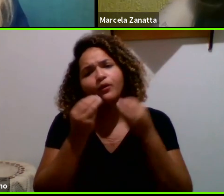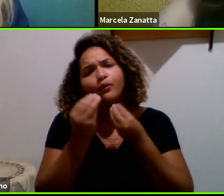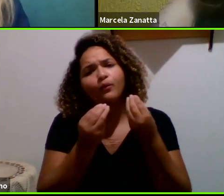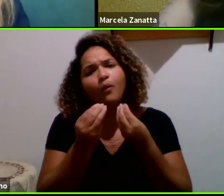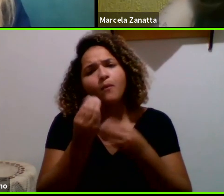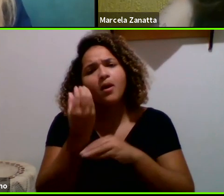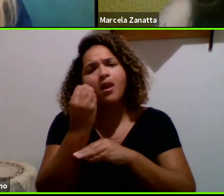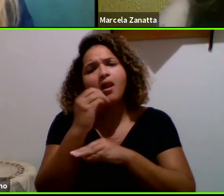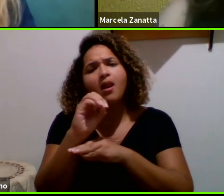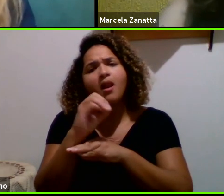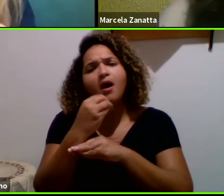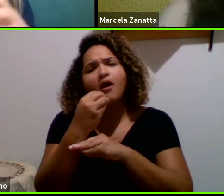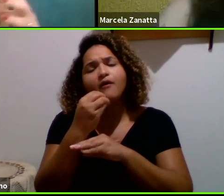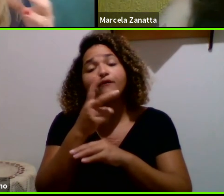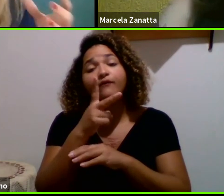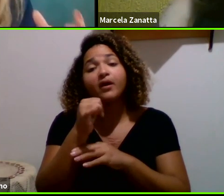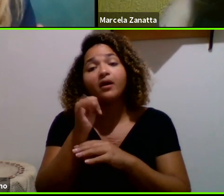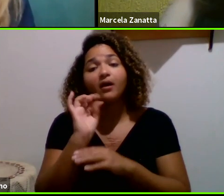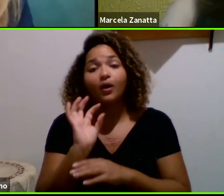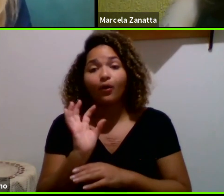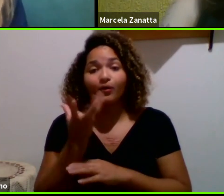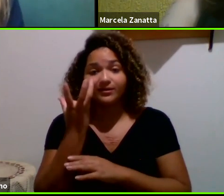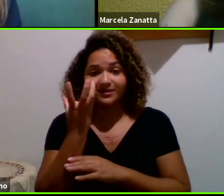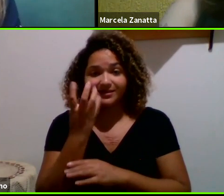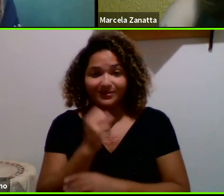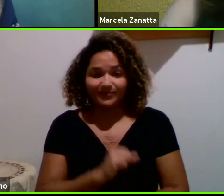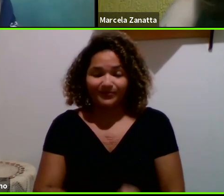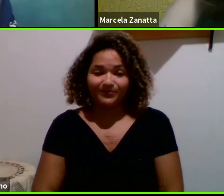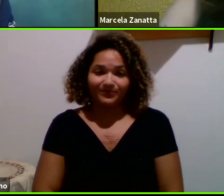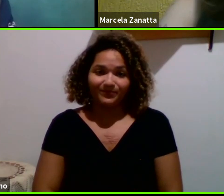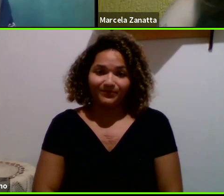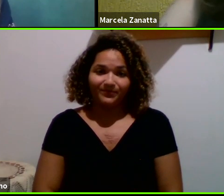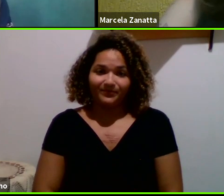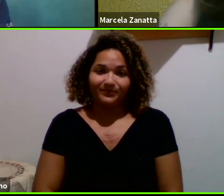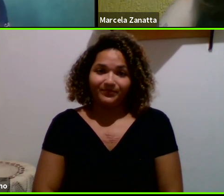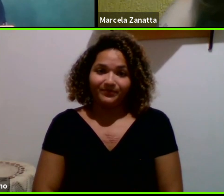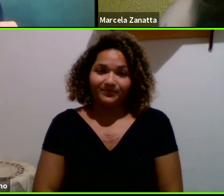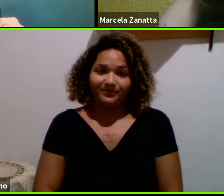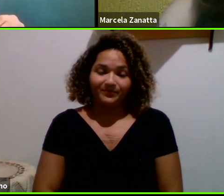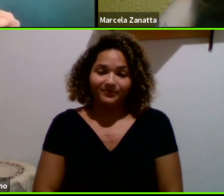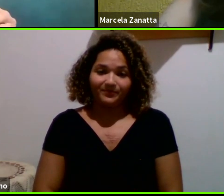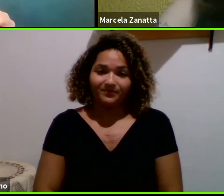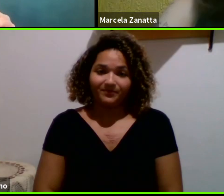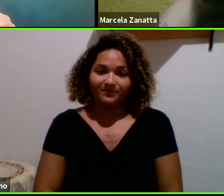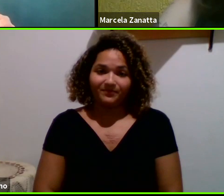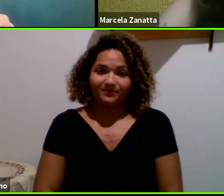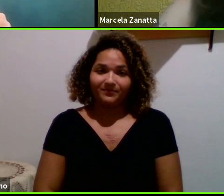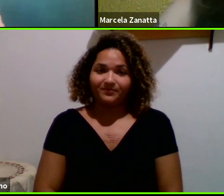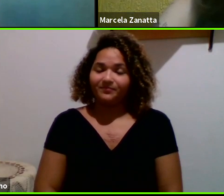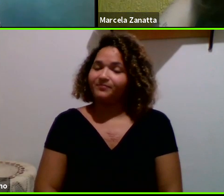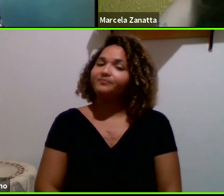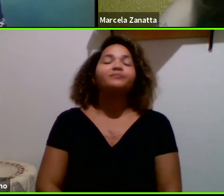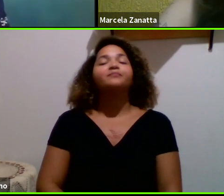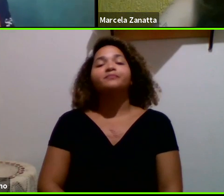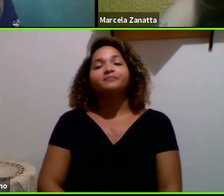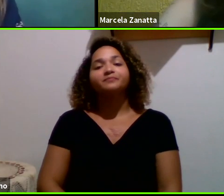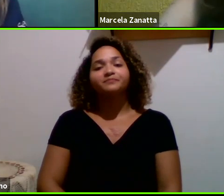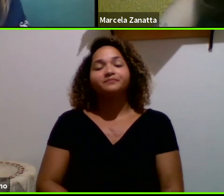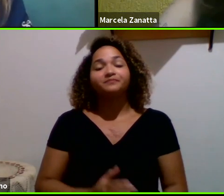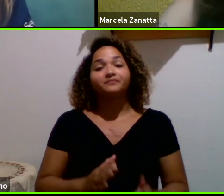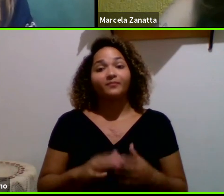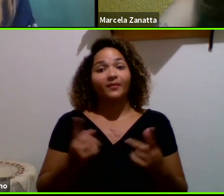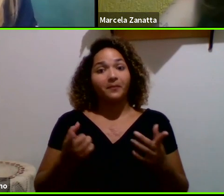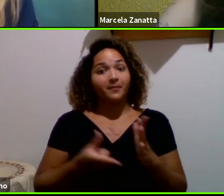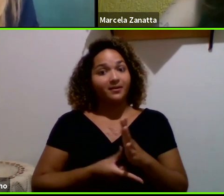uma dinâmica e um processo muito especial. Mas antes da gente começar e